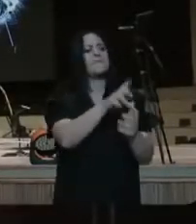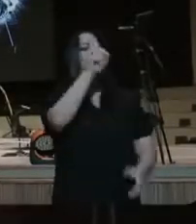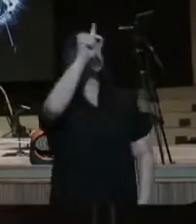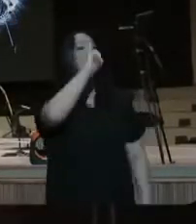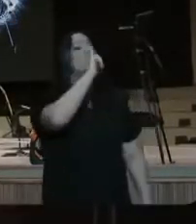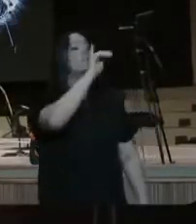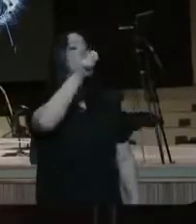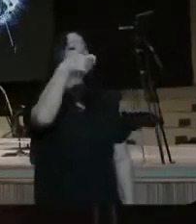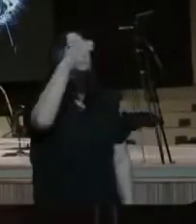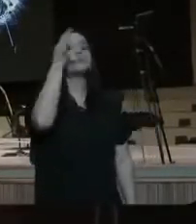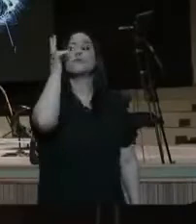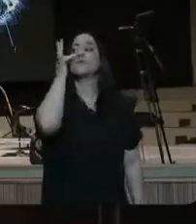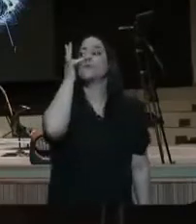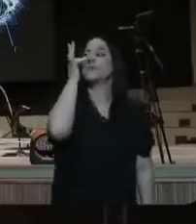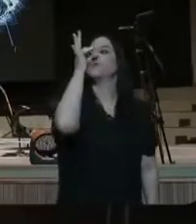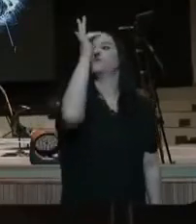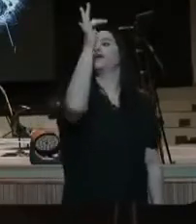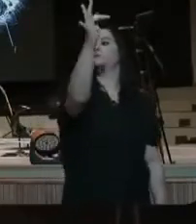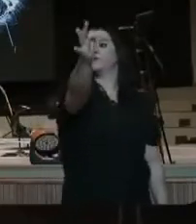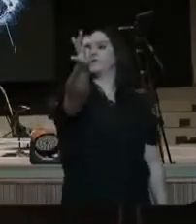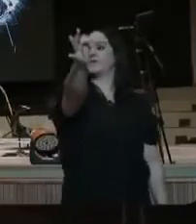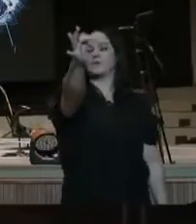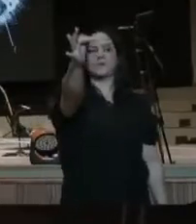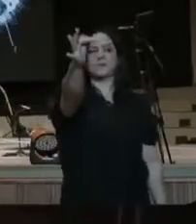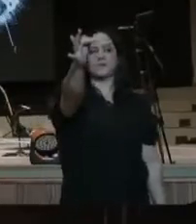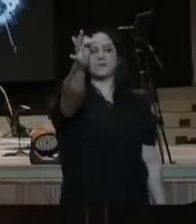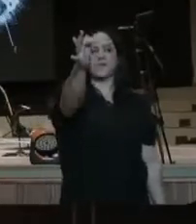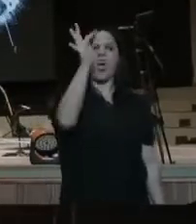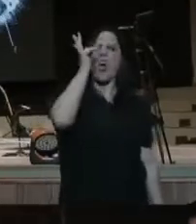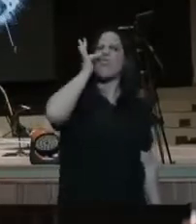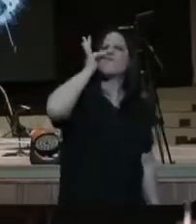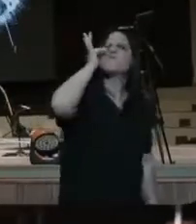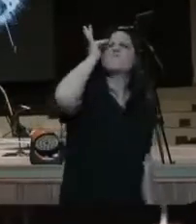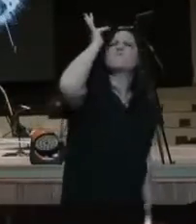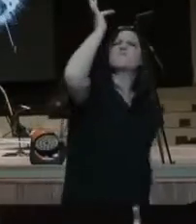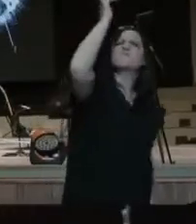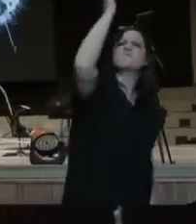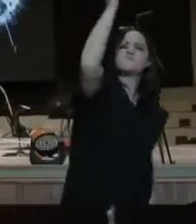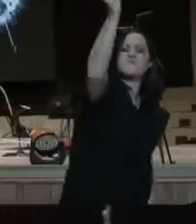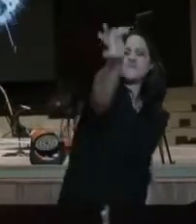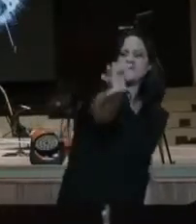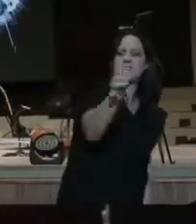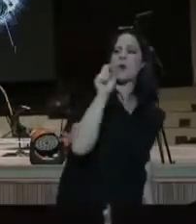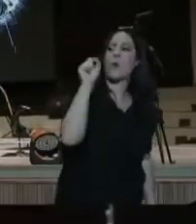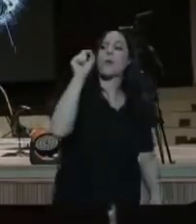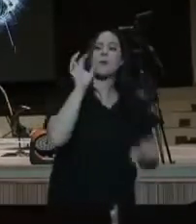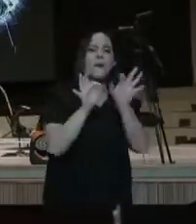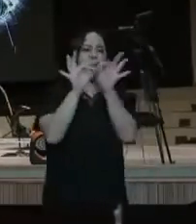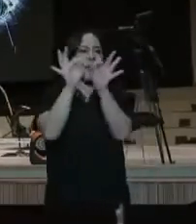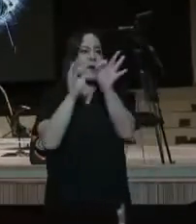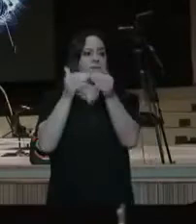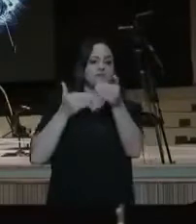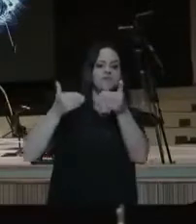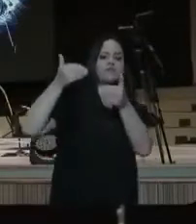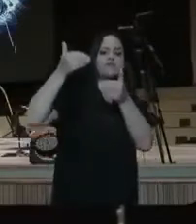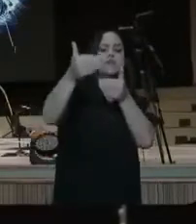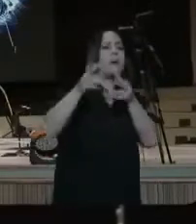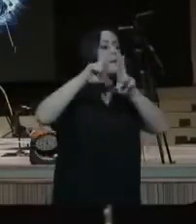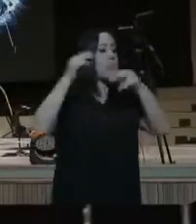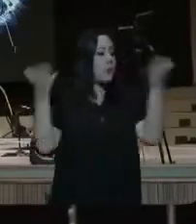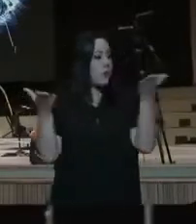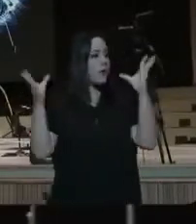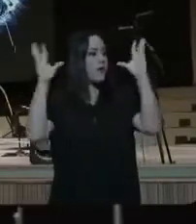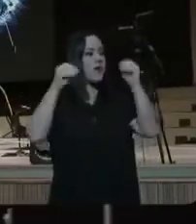do futuro deus está falando que ele tem preparado a frente é por isso nessa noite não